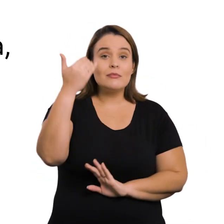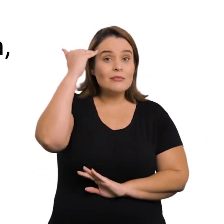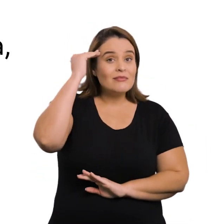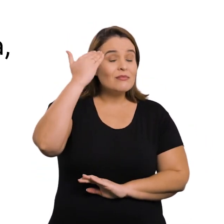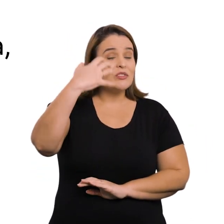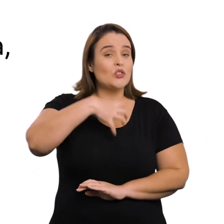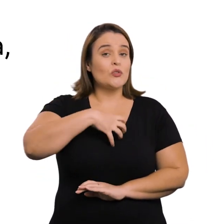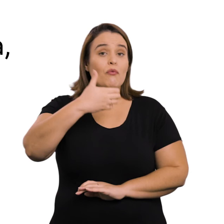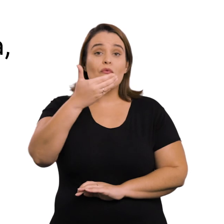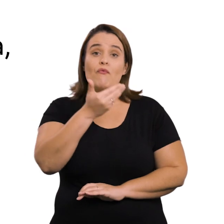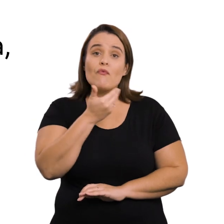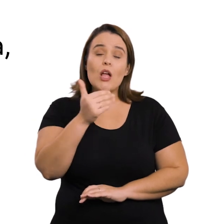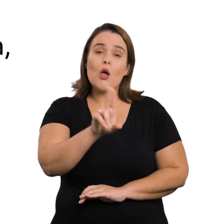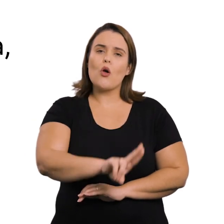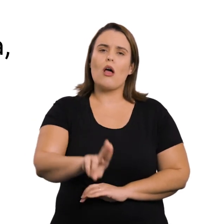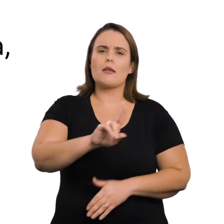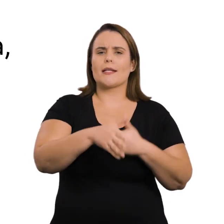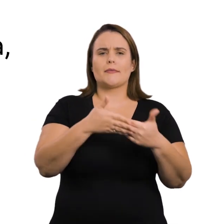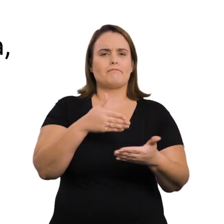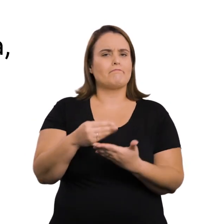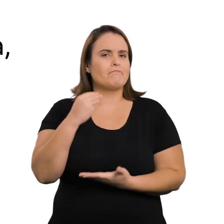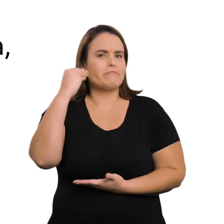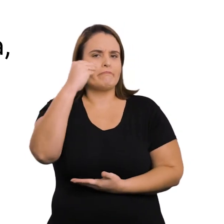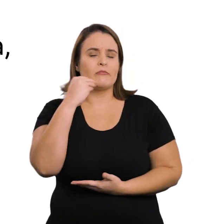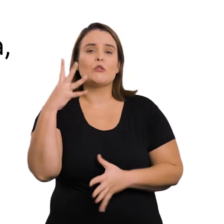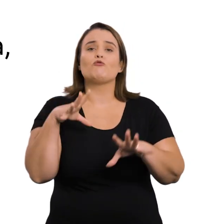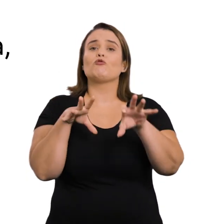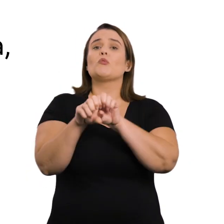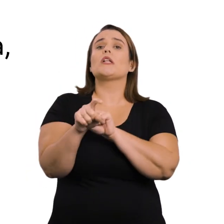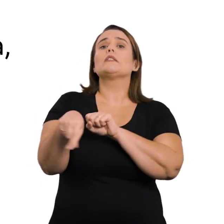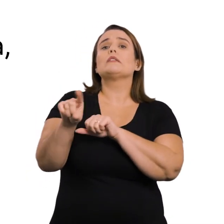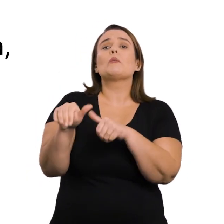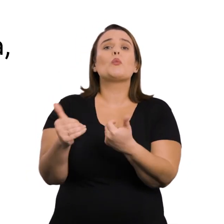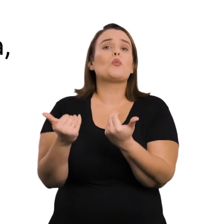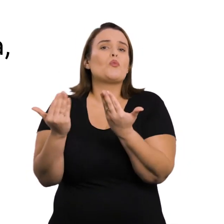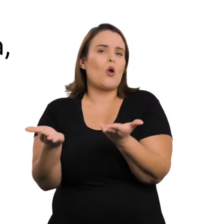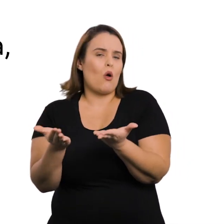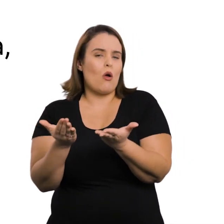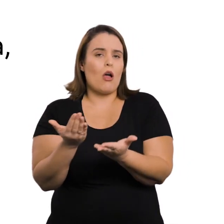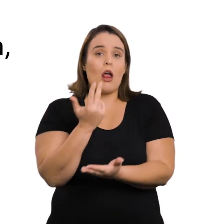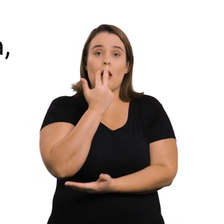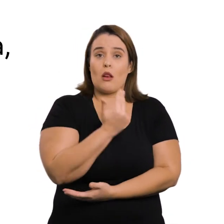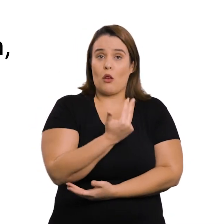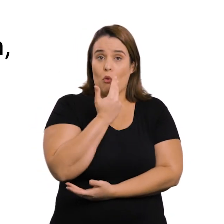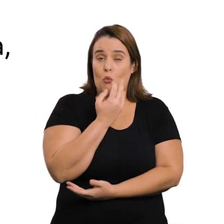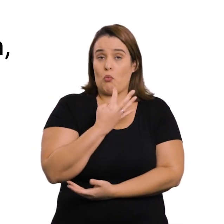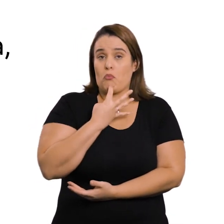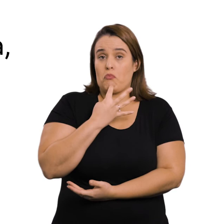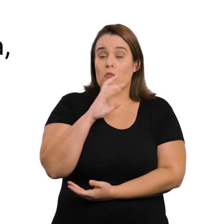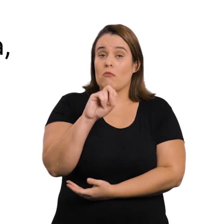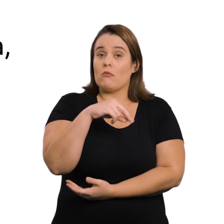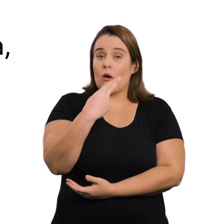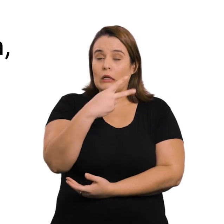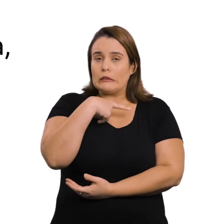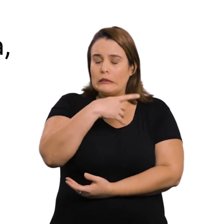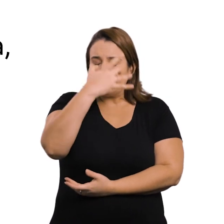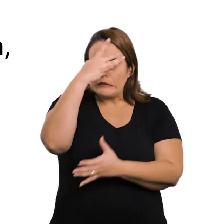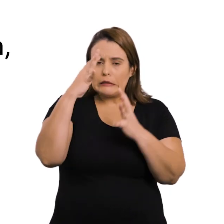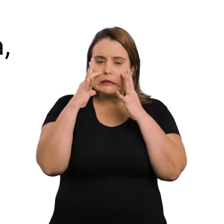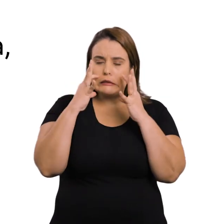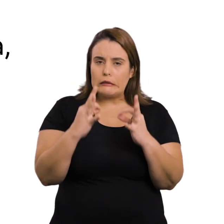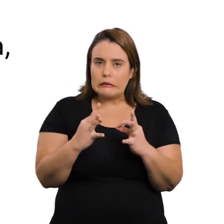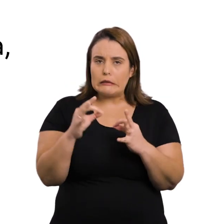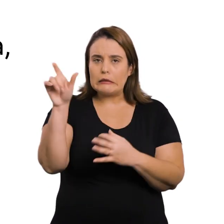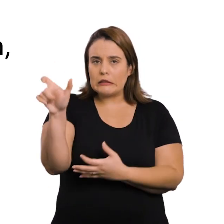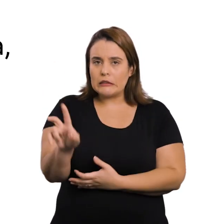com facilidade o uso, independentemente de experiência, nível de formação, conhecimento do idioma ou capacidade